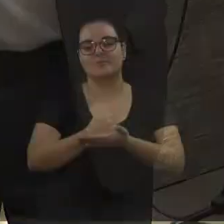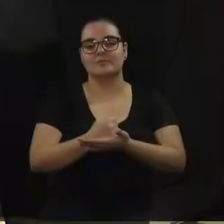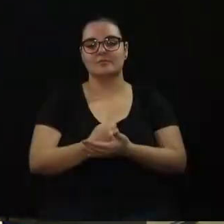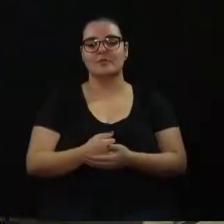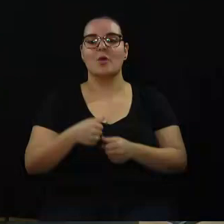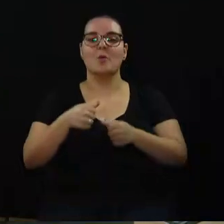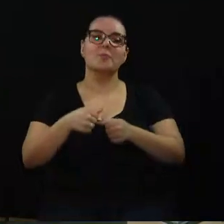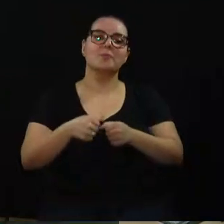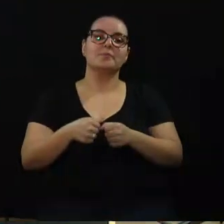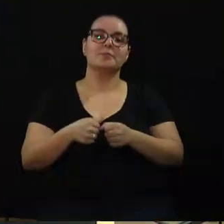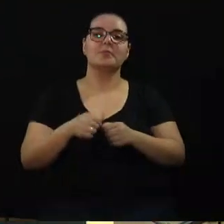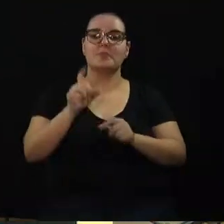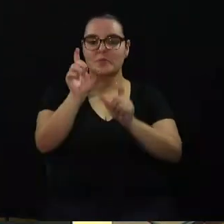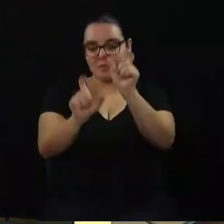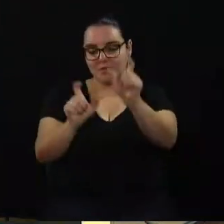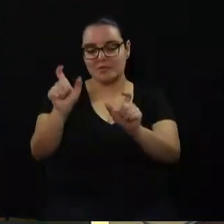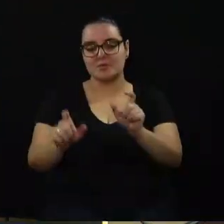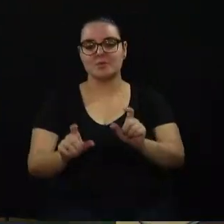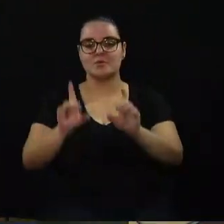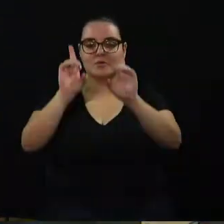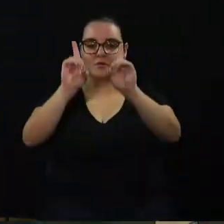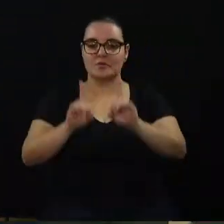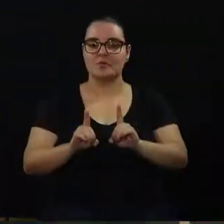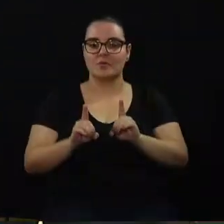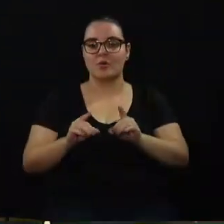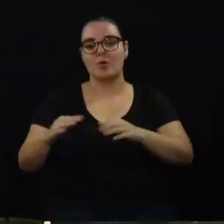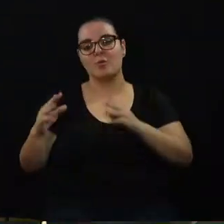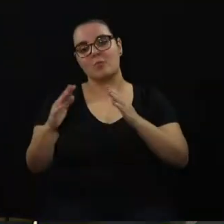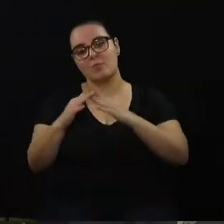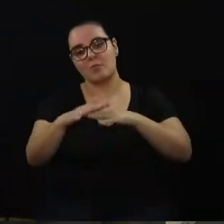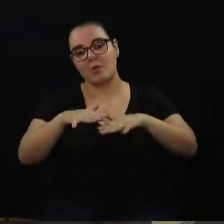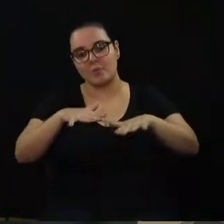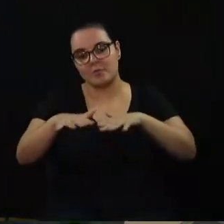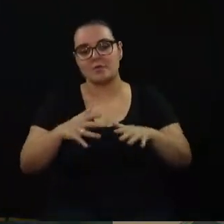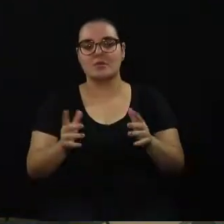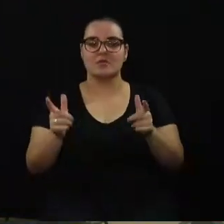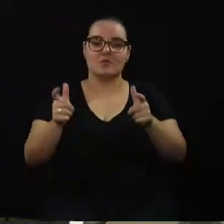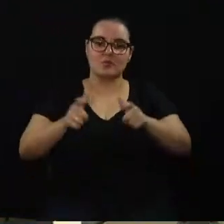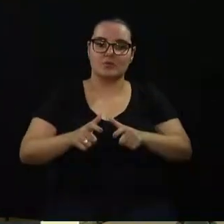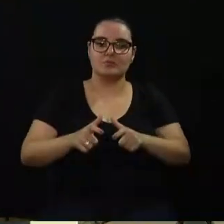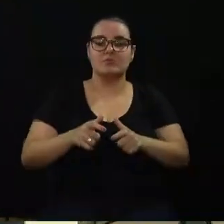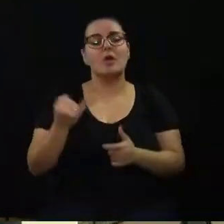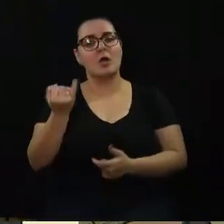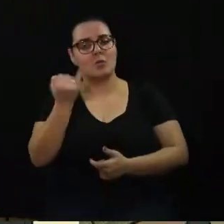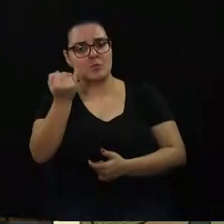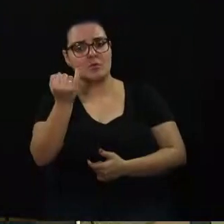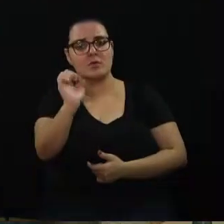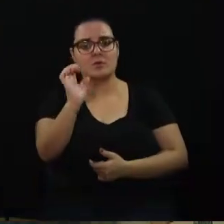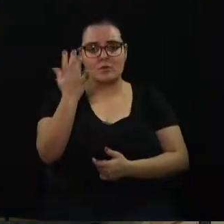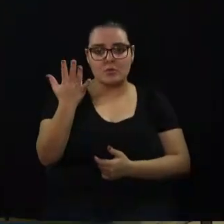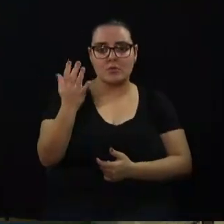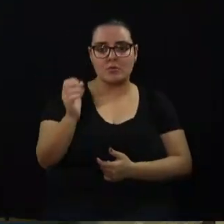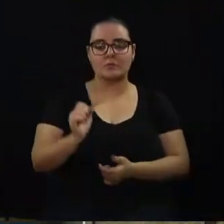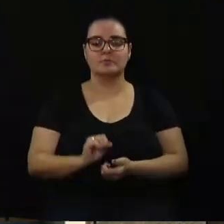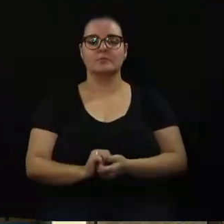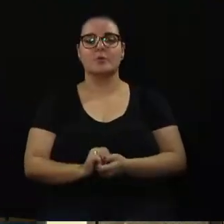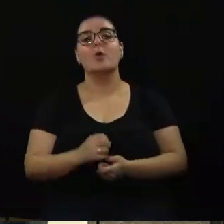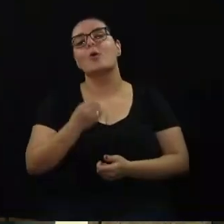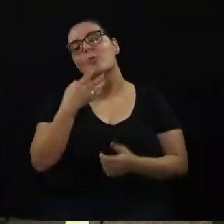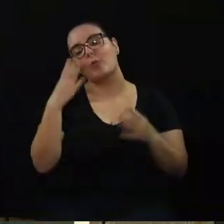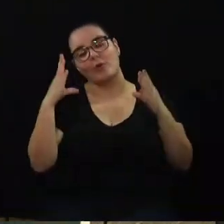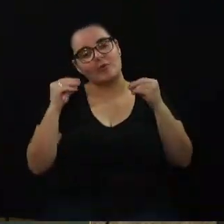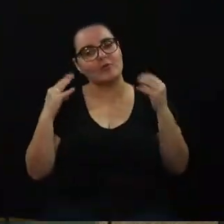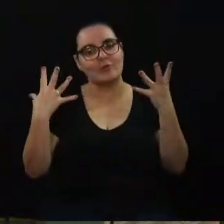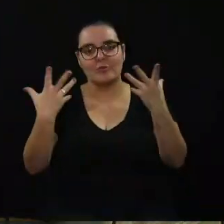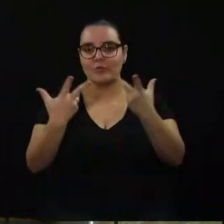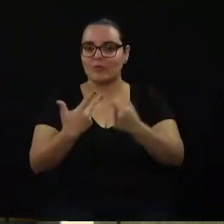de pessoas com deficiência ou mobilidade reduzida nem vereador boa noite é importante realizar esses eventos olha boa noite a todos estão